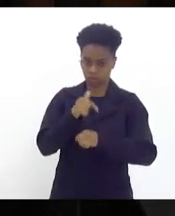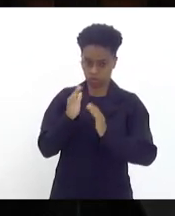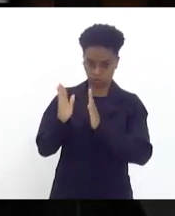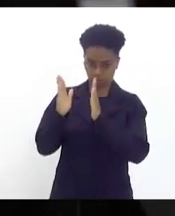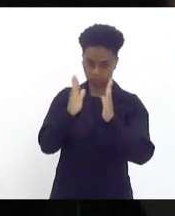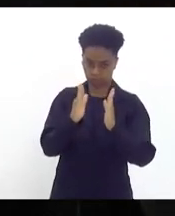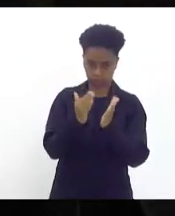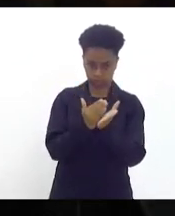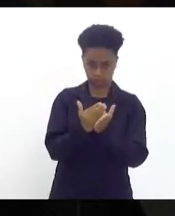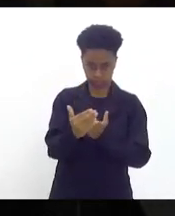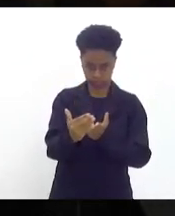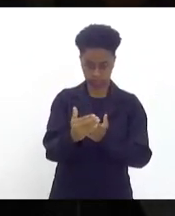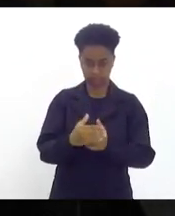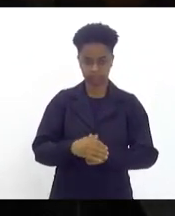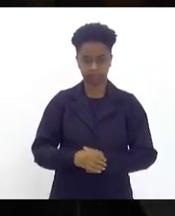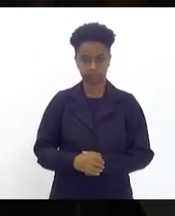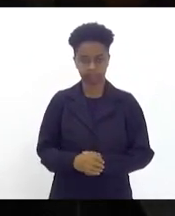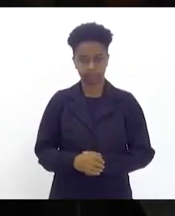inicial